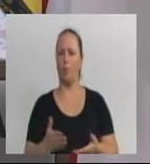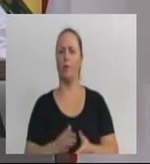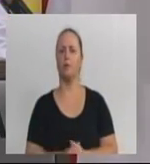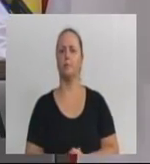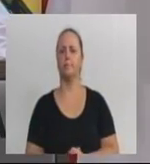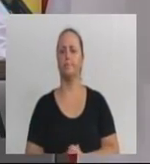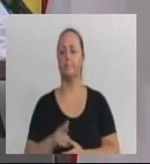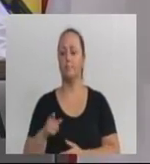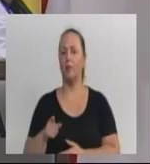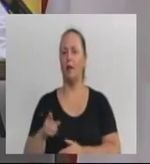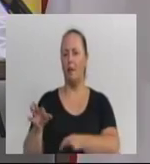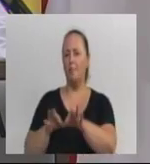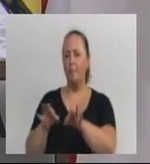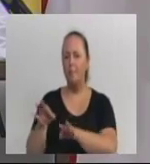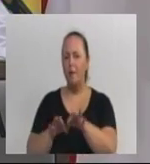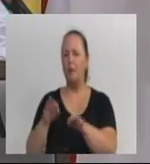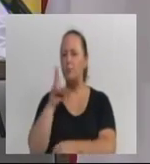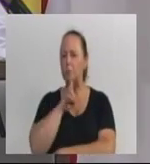plano emergencial,